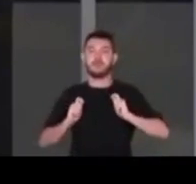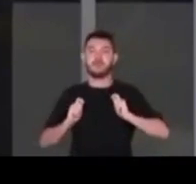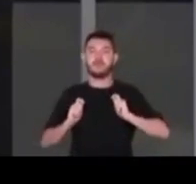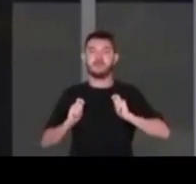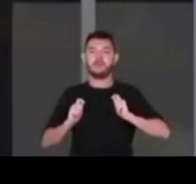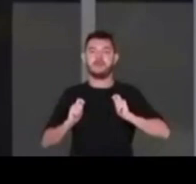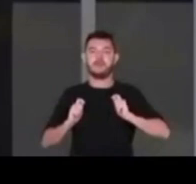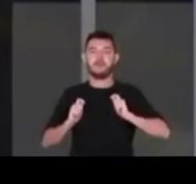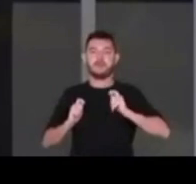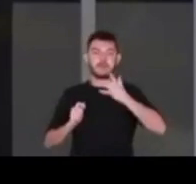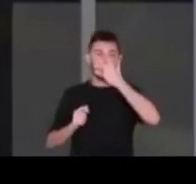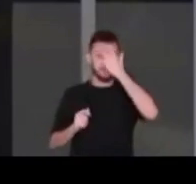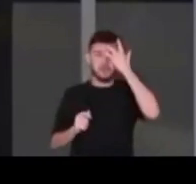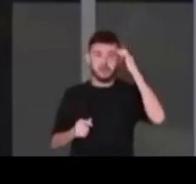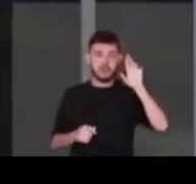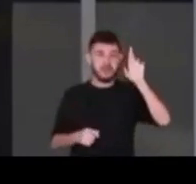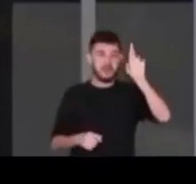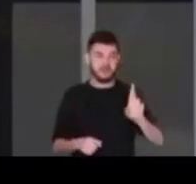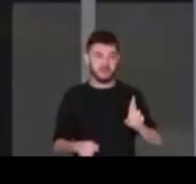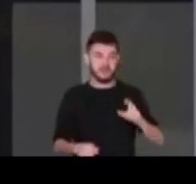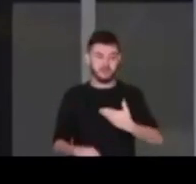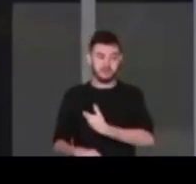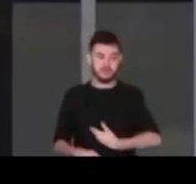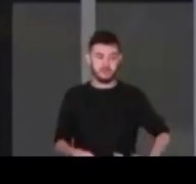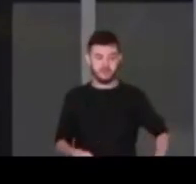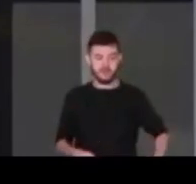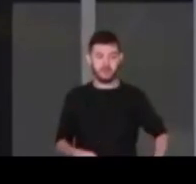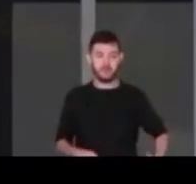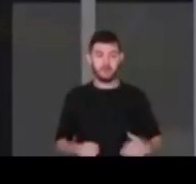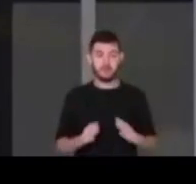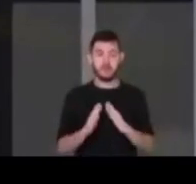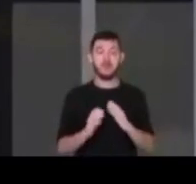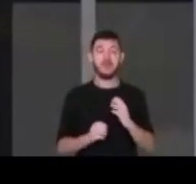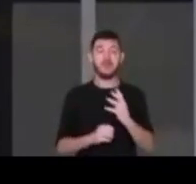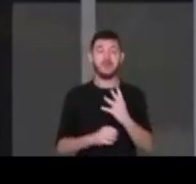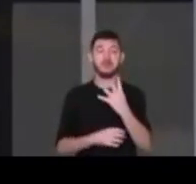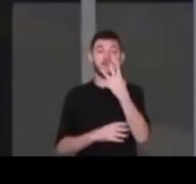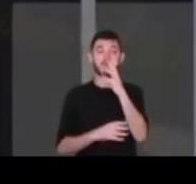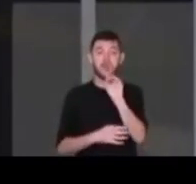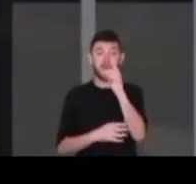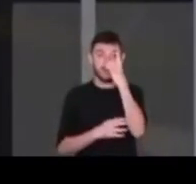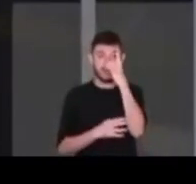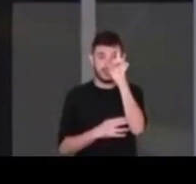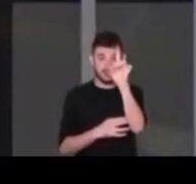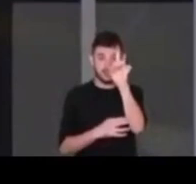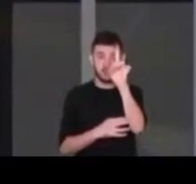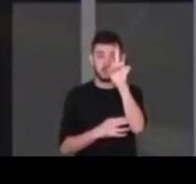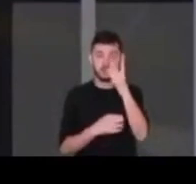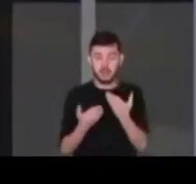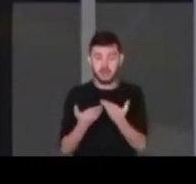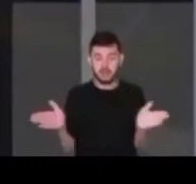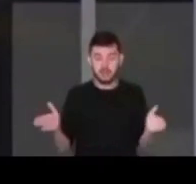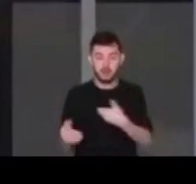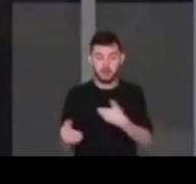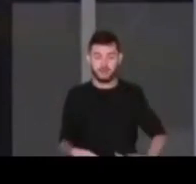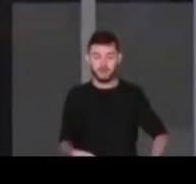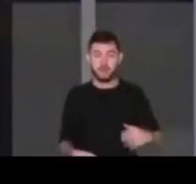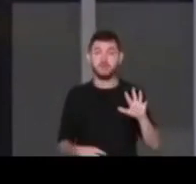nos primeiros 40 dias do governo do presidente Lula.